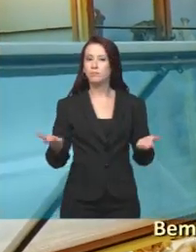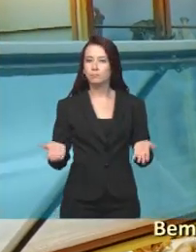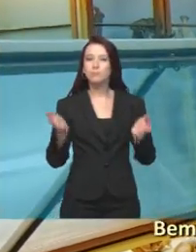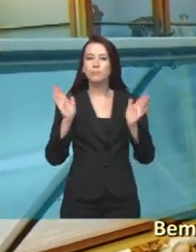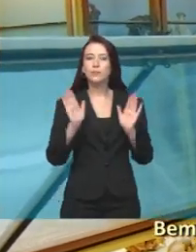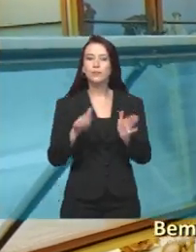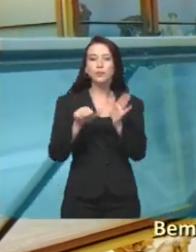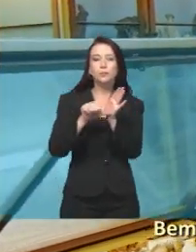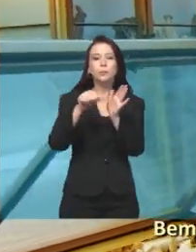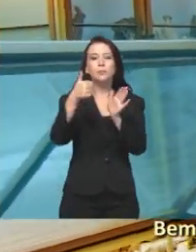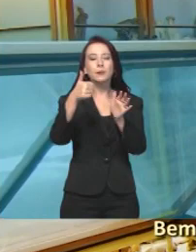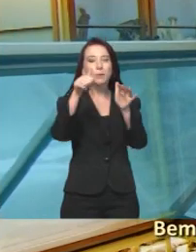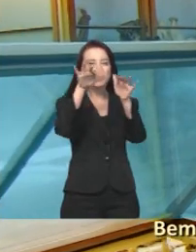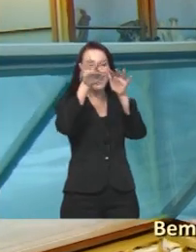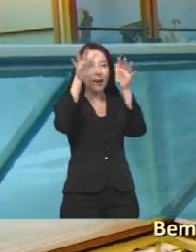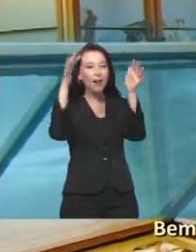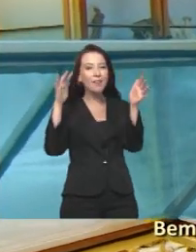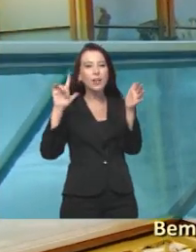First